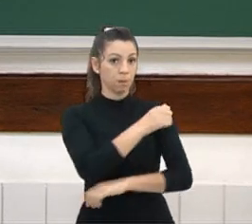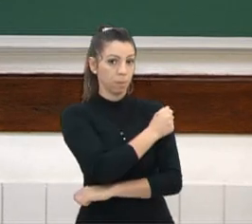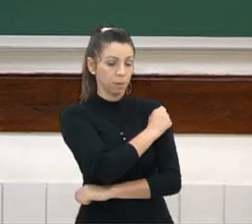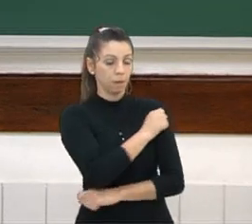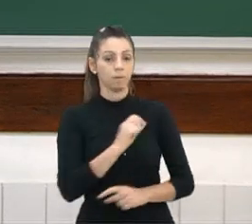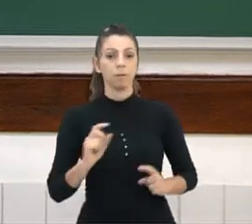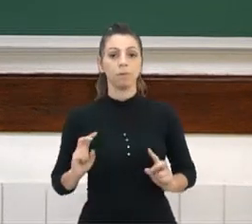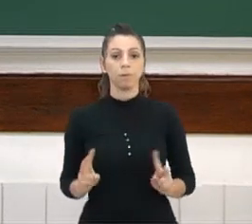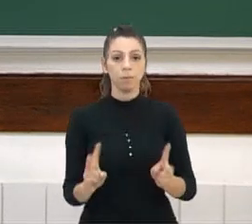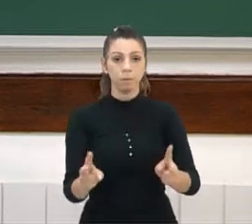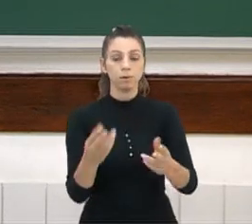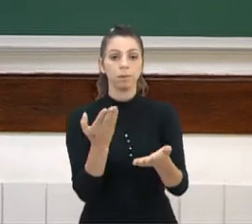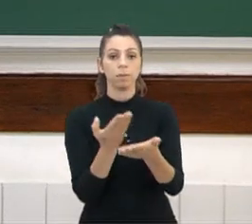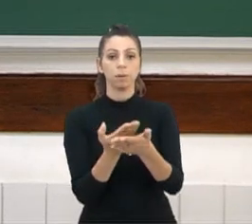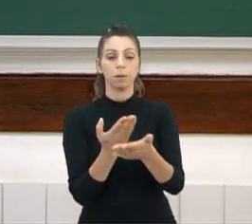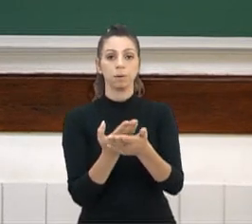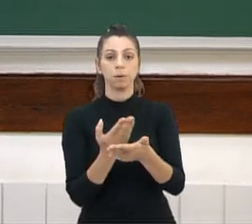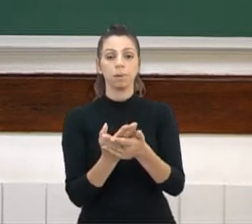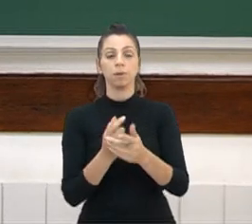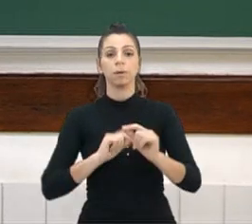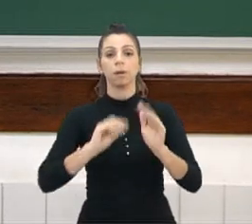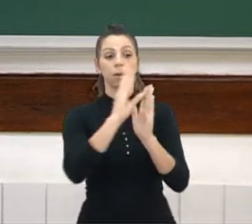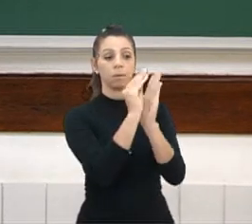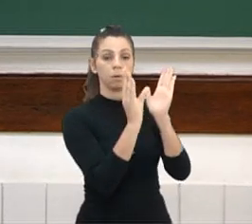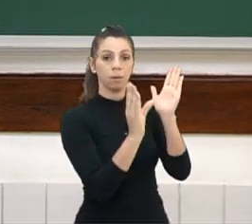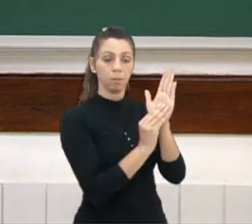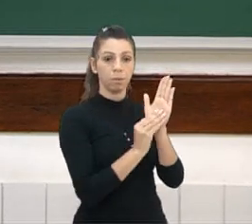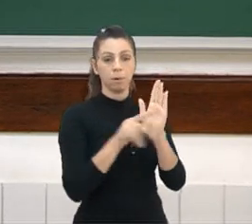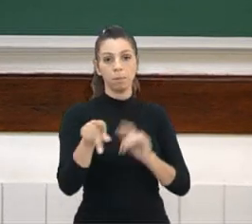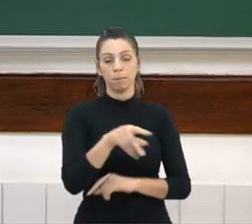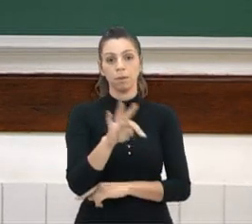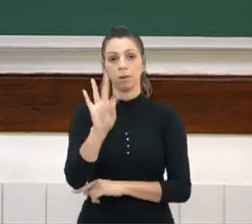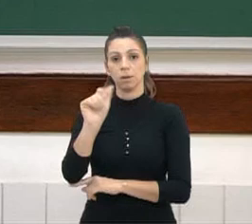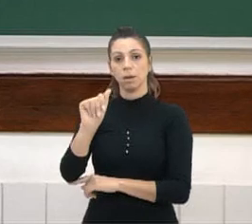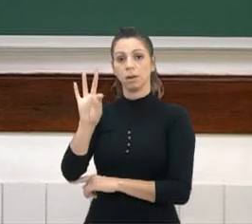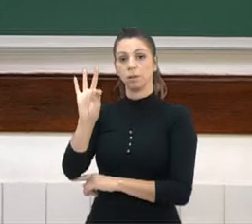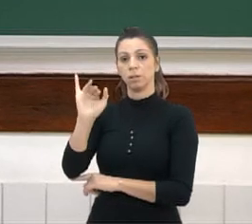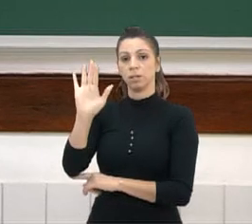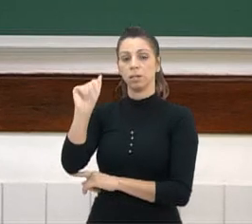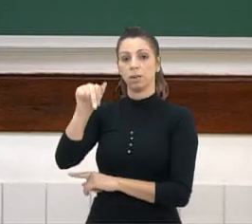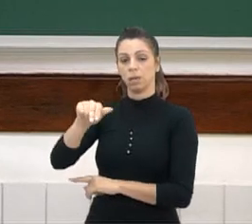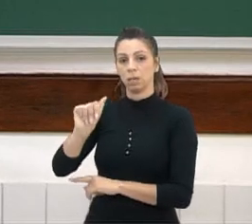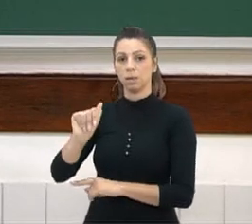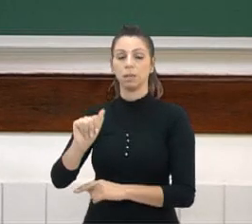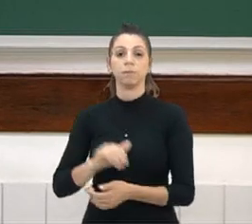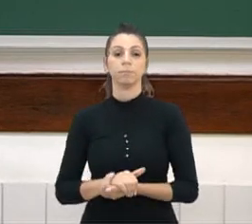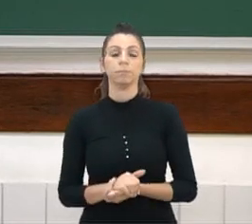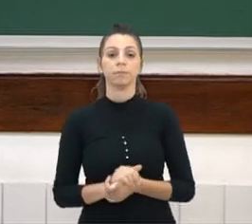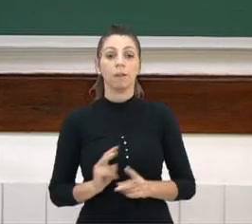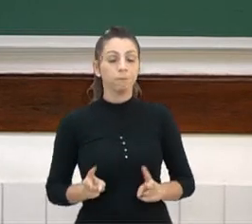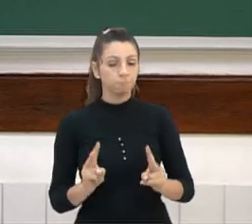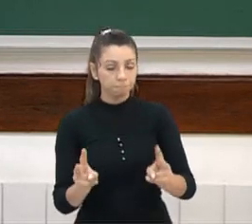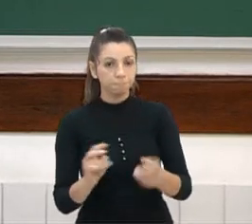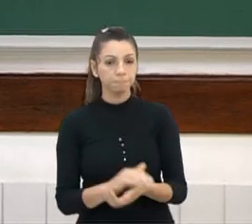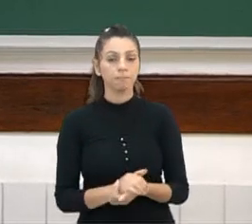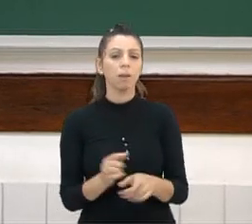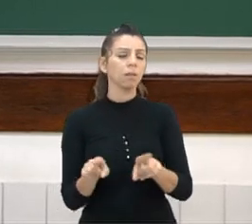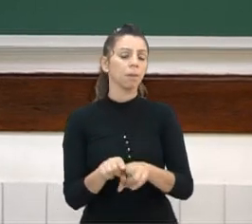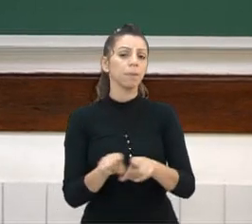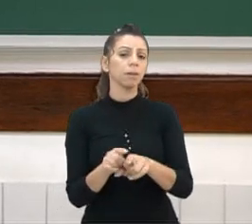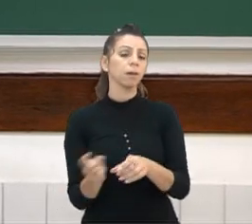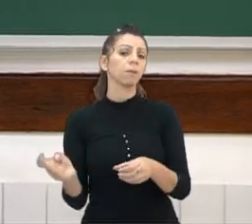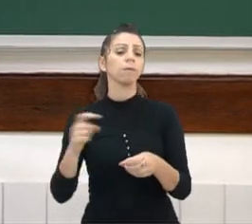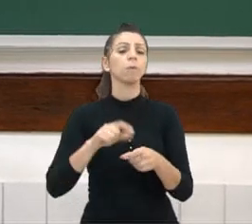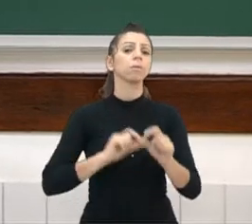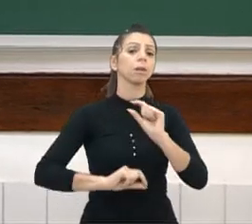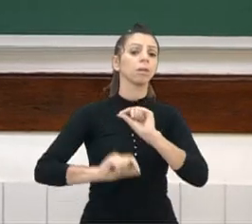continuidade às aulas, à sequência dos conteúdos que a professora Tatiana estava trabalhando. E vamos rever algumas coisas. Vamos